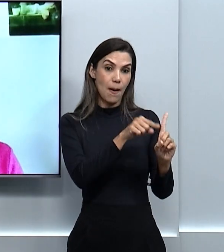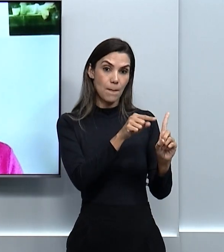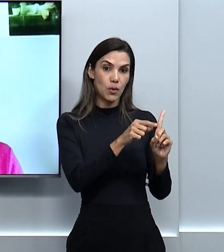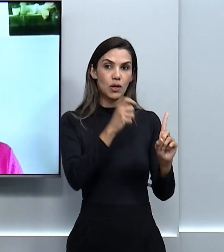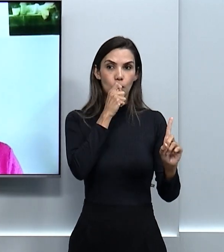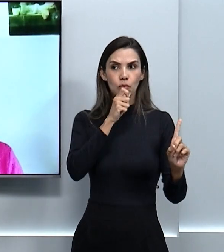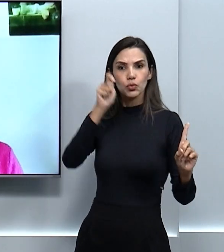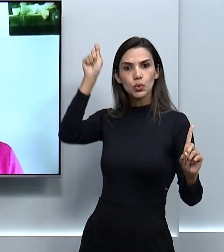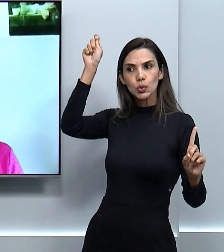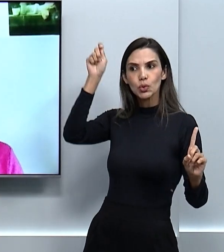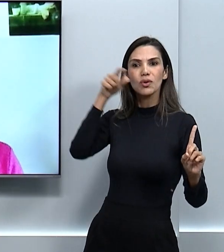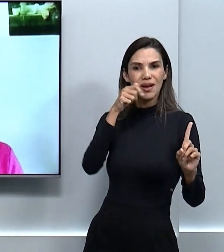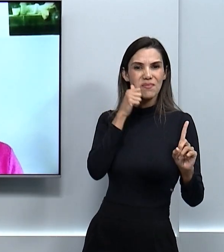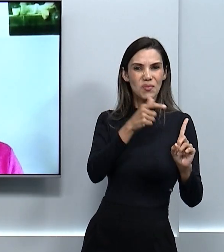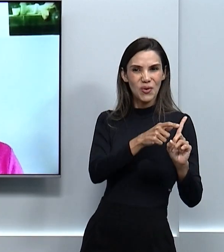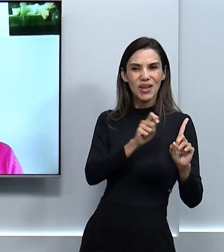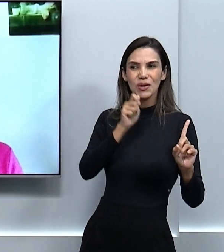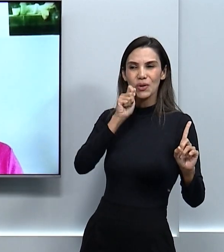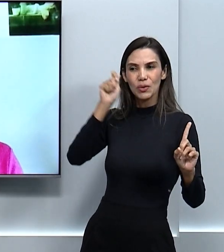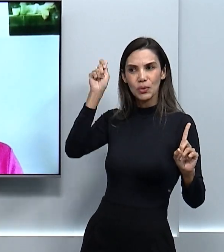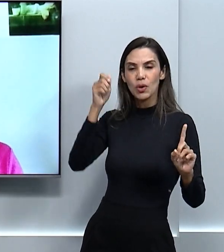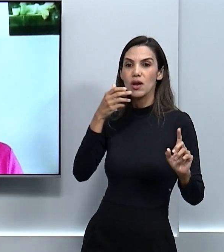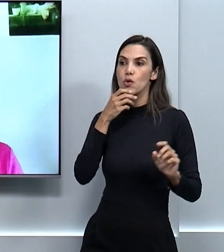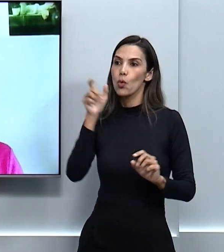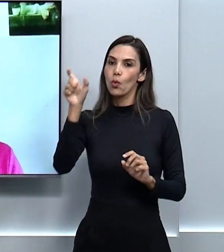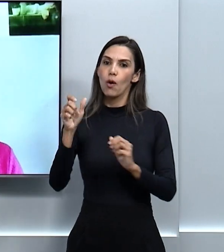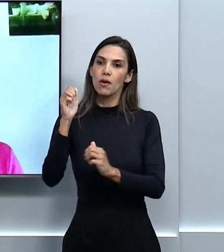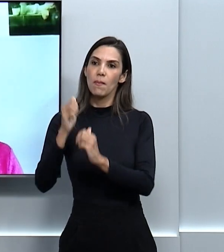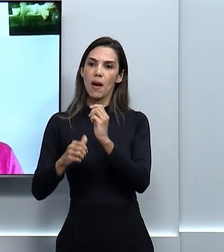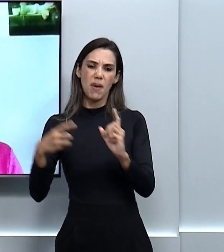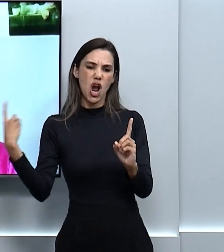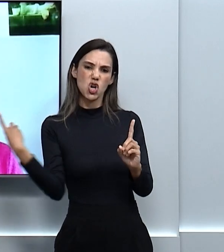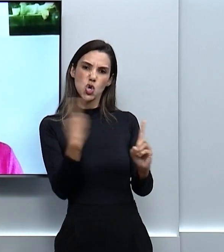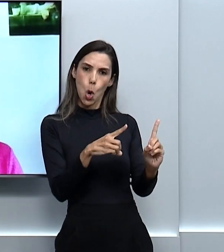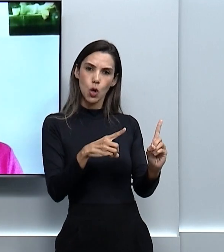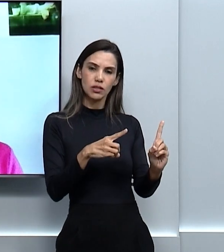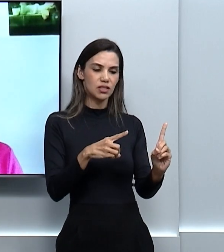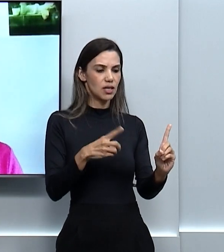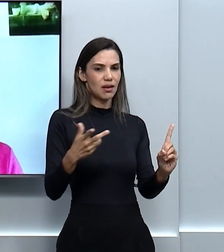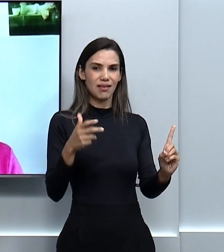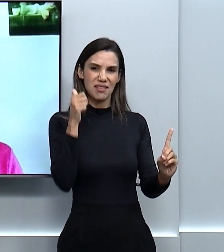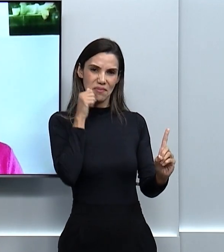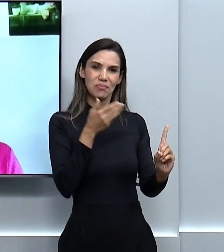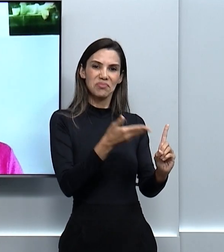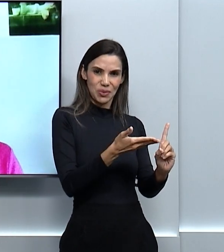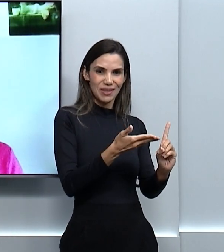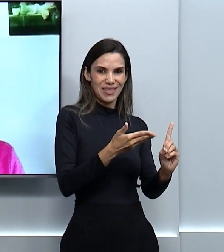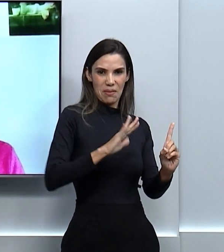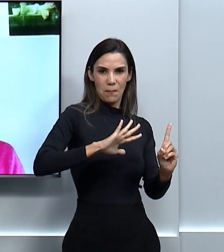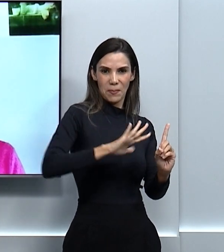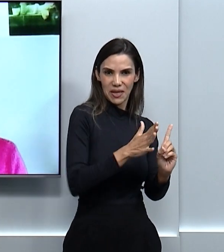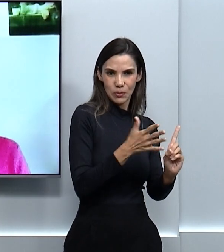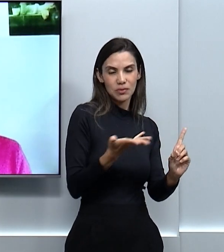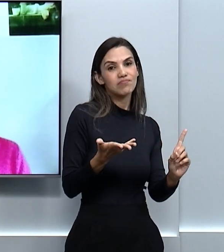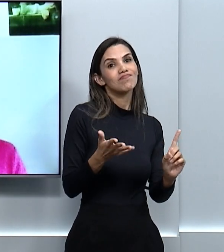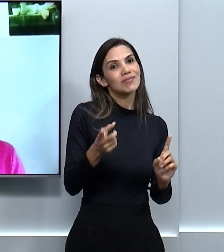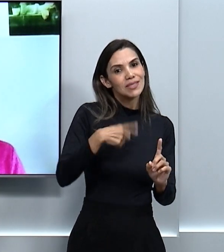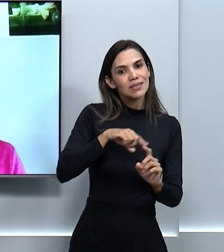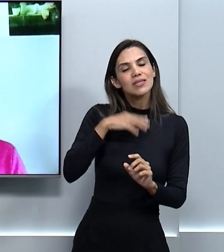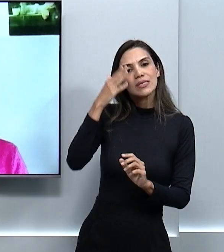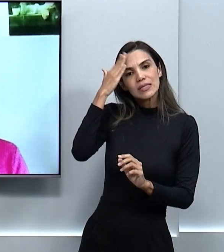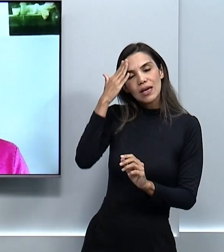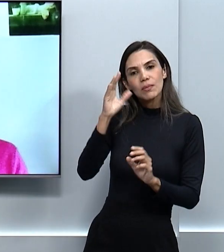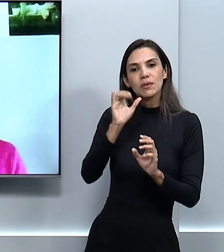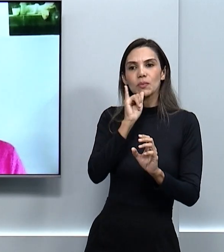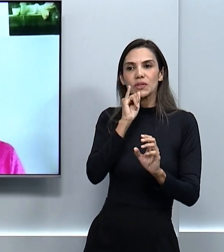uma mulher, né? A gente sabe que, principalmente o futebol, é um espaço também que as mulheres são geralmente